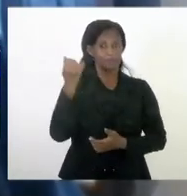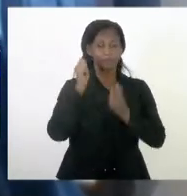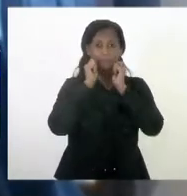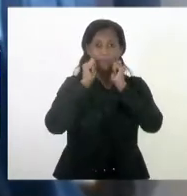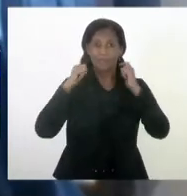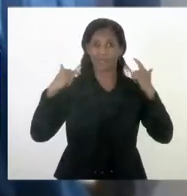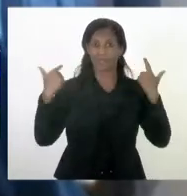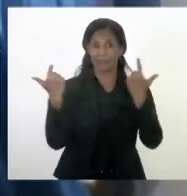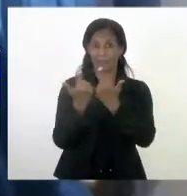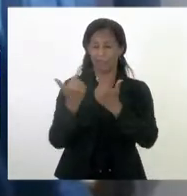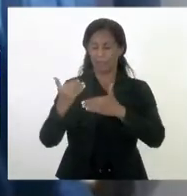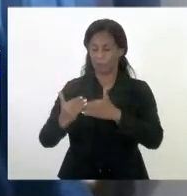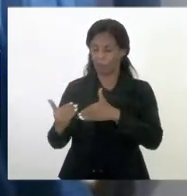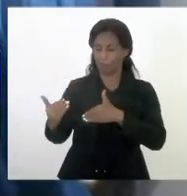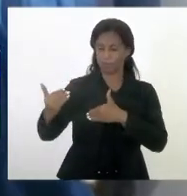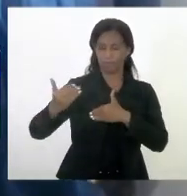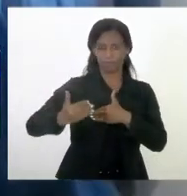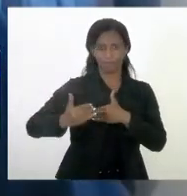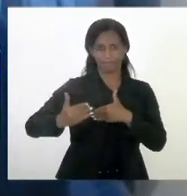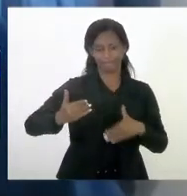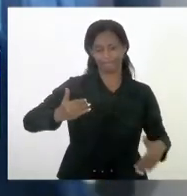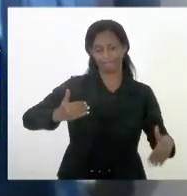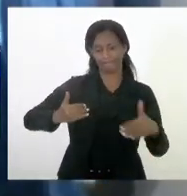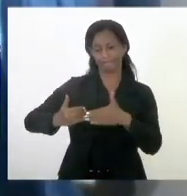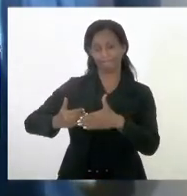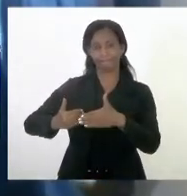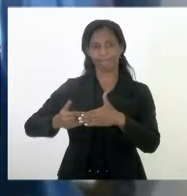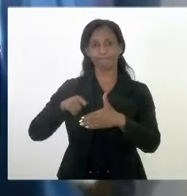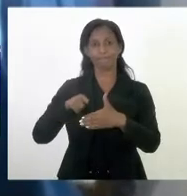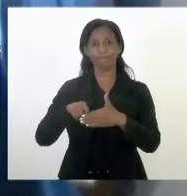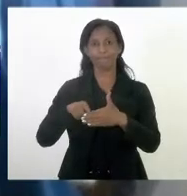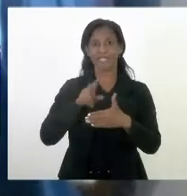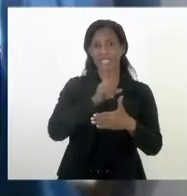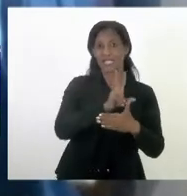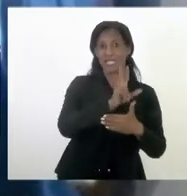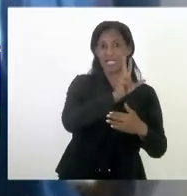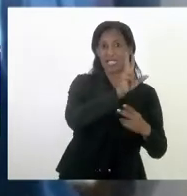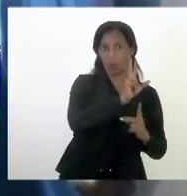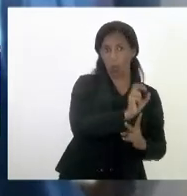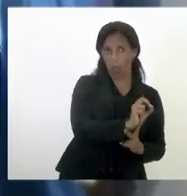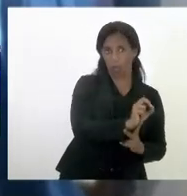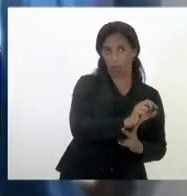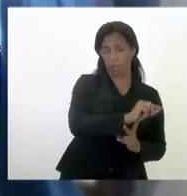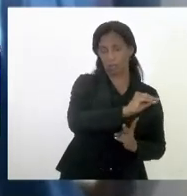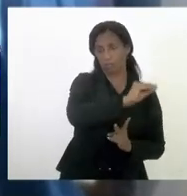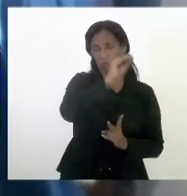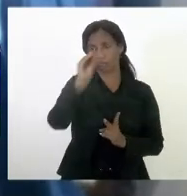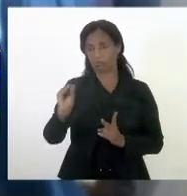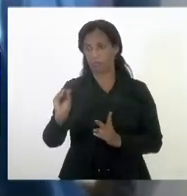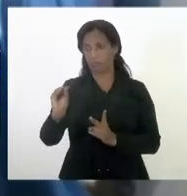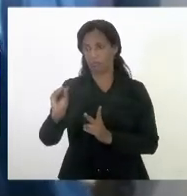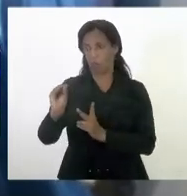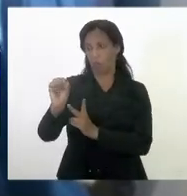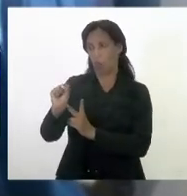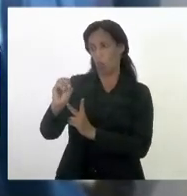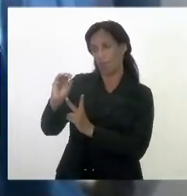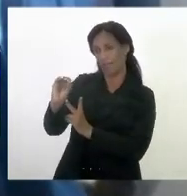passo. Essa negociação de 50 para 80, ainda que não definitiva, é um bom caminho.